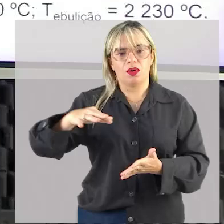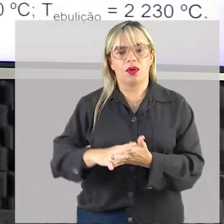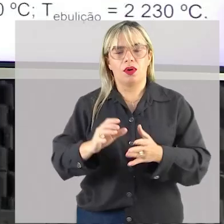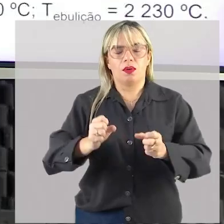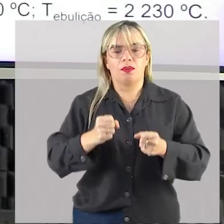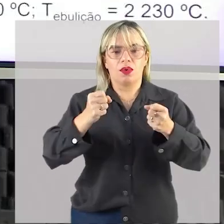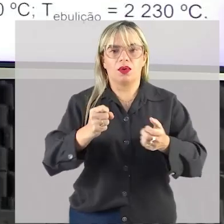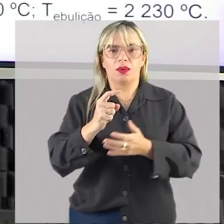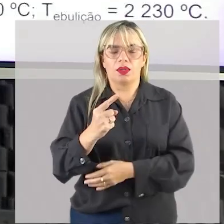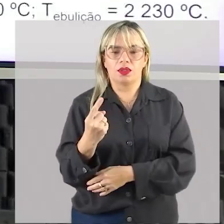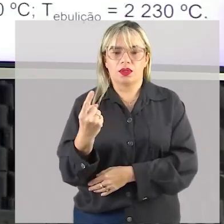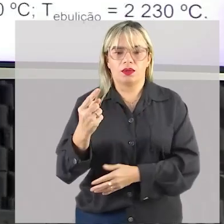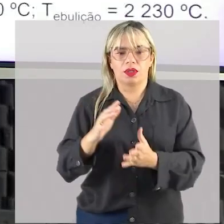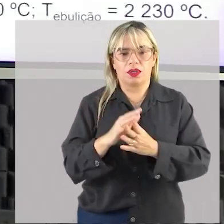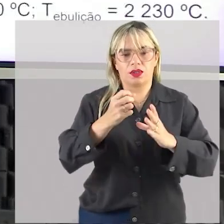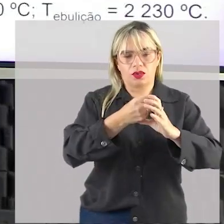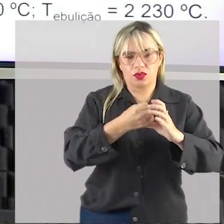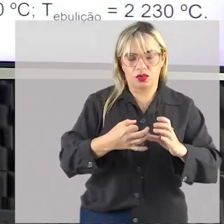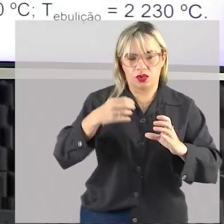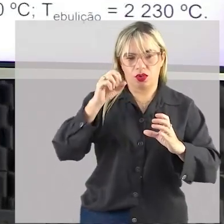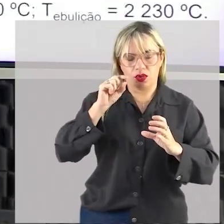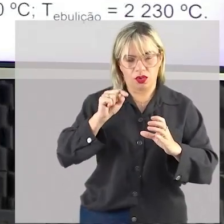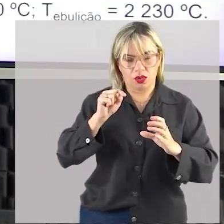ou um ponto de ebulição, tá?